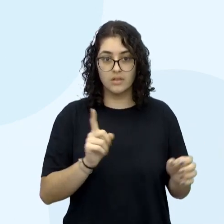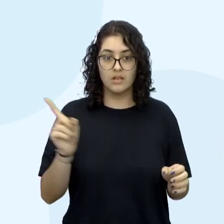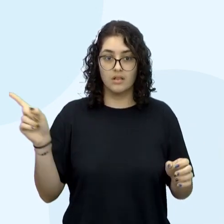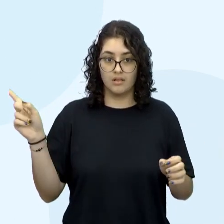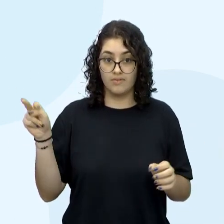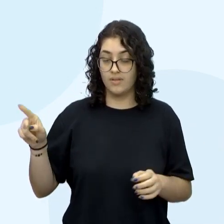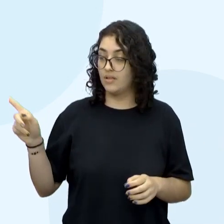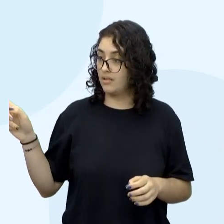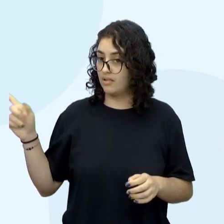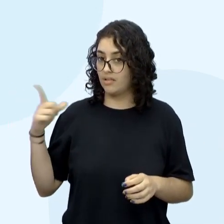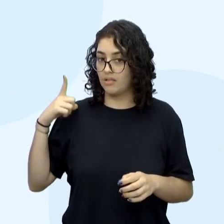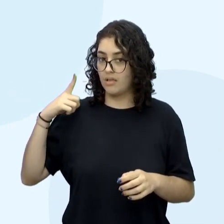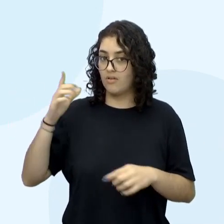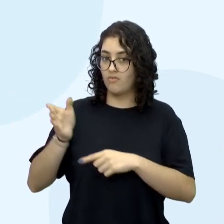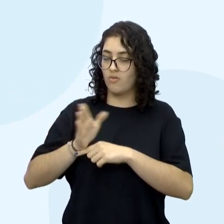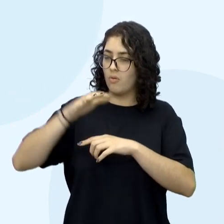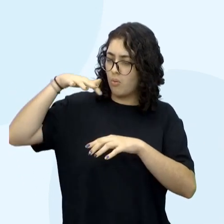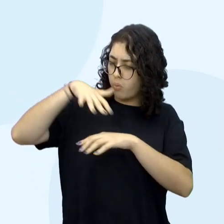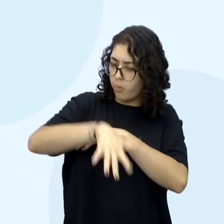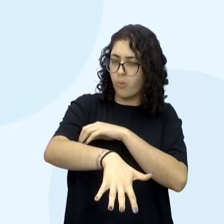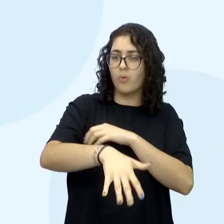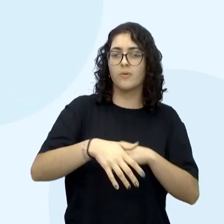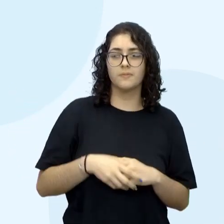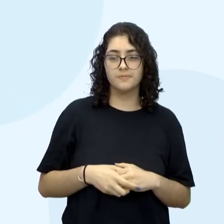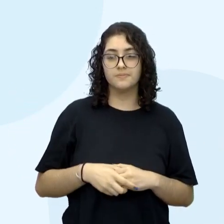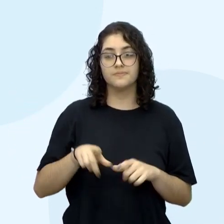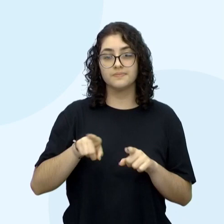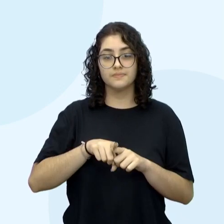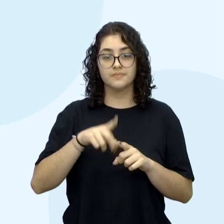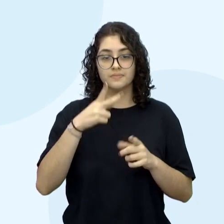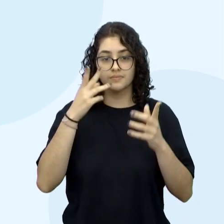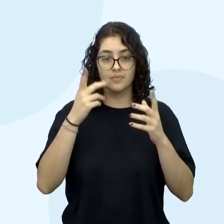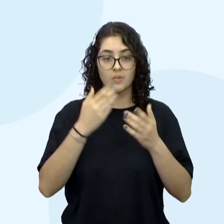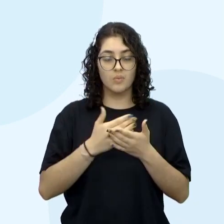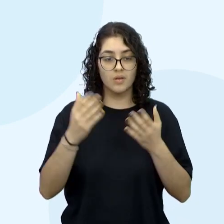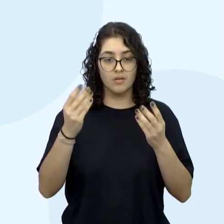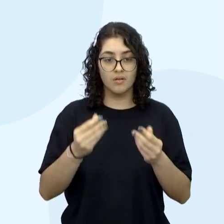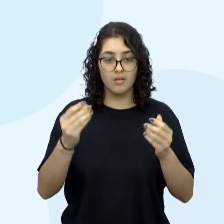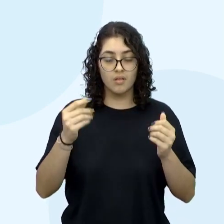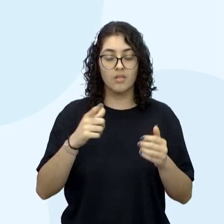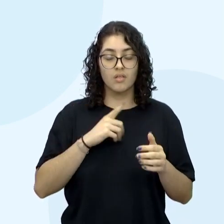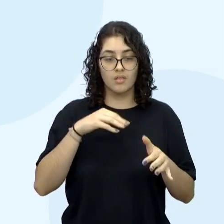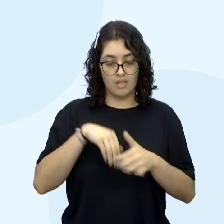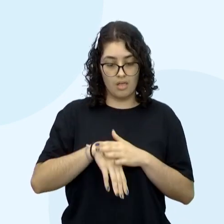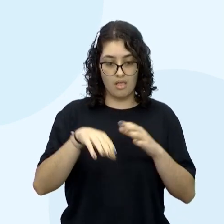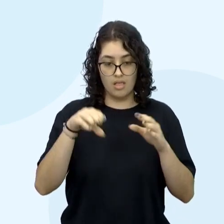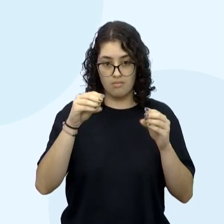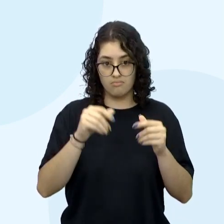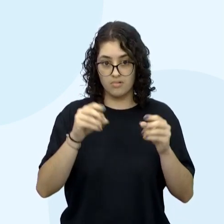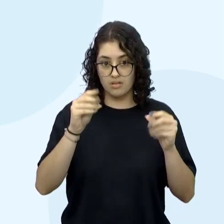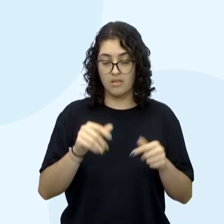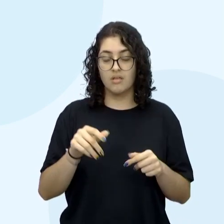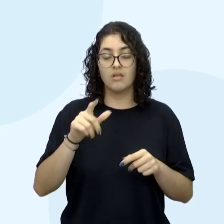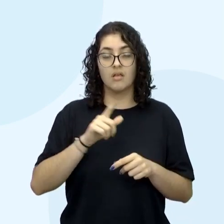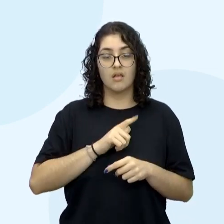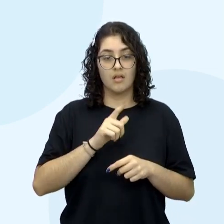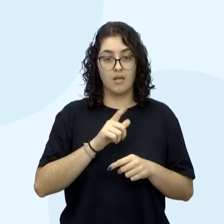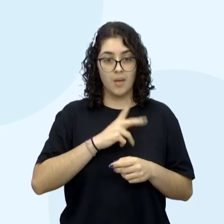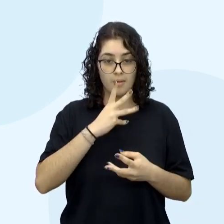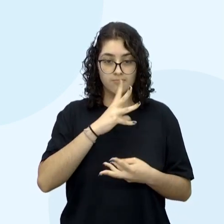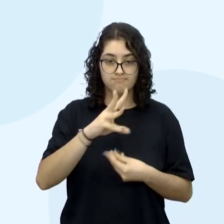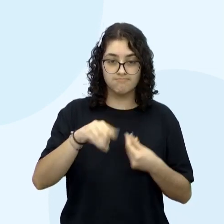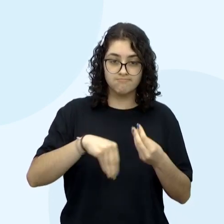avalanches que a gente vê nos filmes, tá? E quando elas derretem, elas também geram depósitos sedimentares que são muito